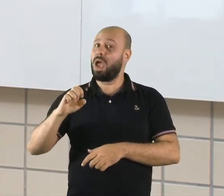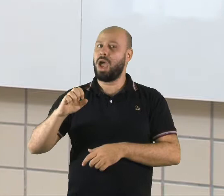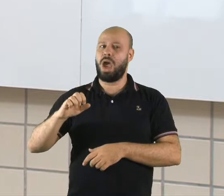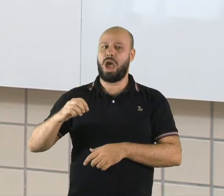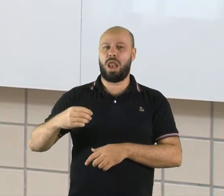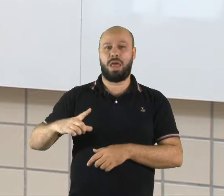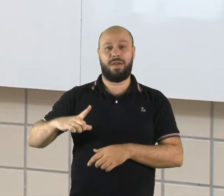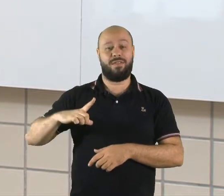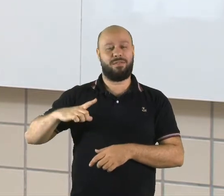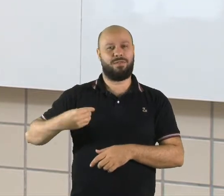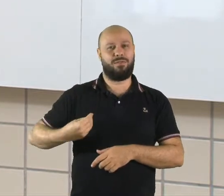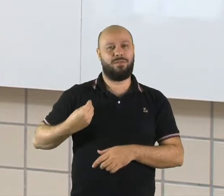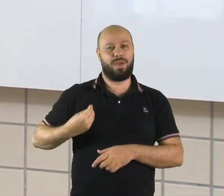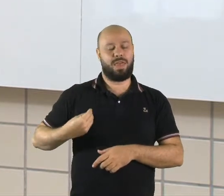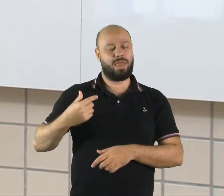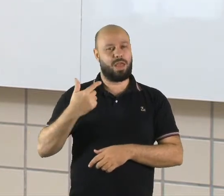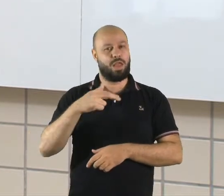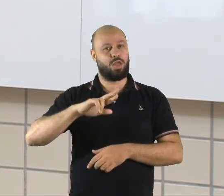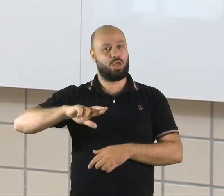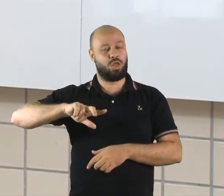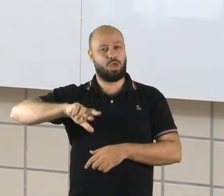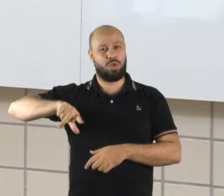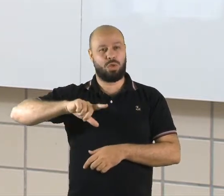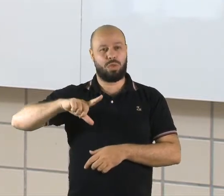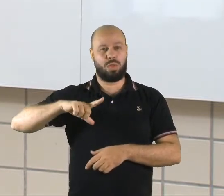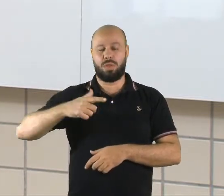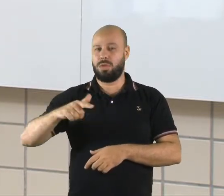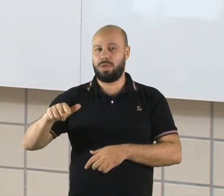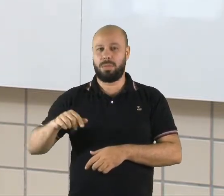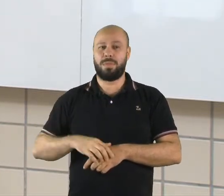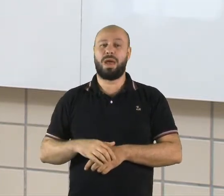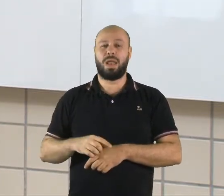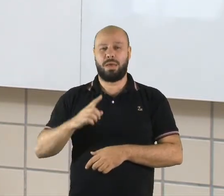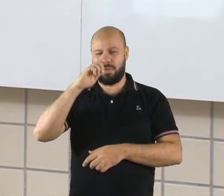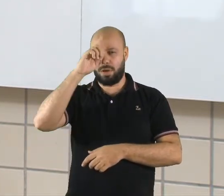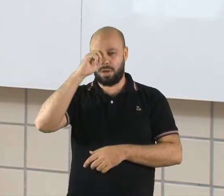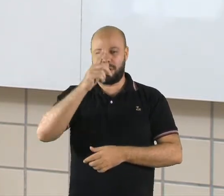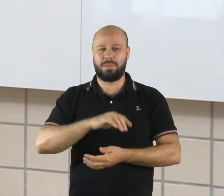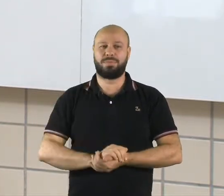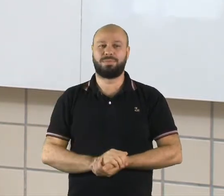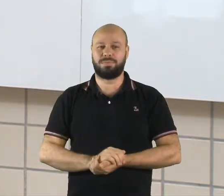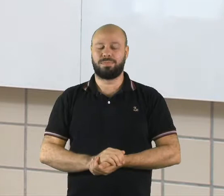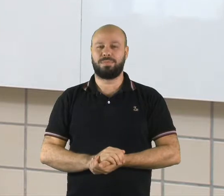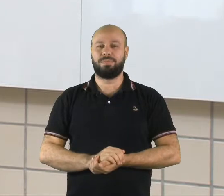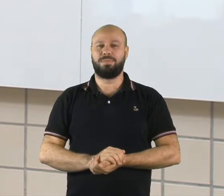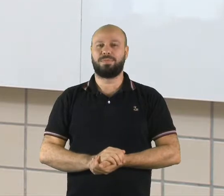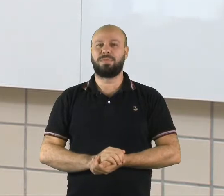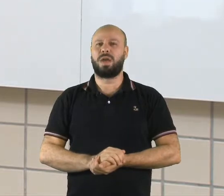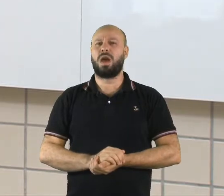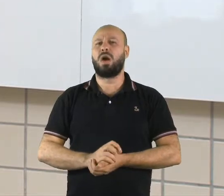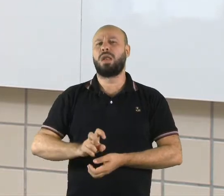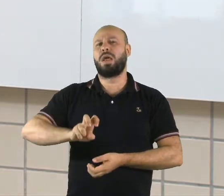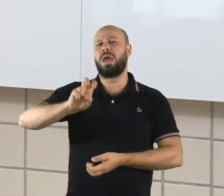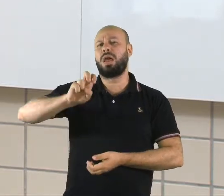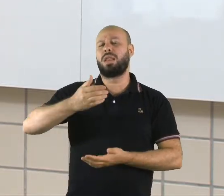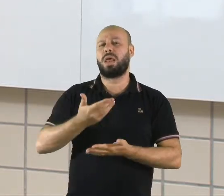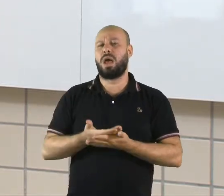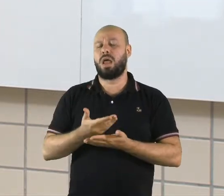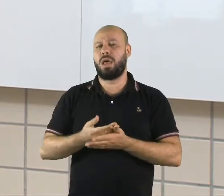foi criado por um médico britânico. Na nossa quinta aula hoje, nós vamos ver sobre